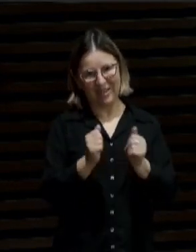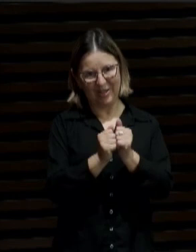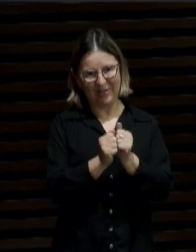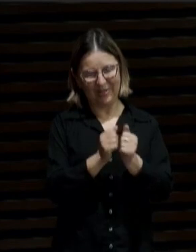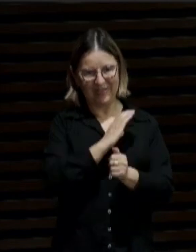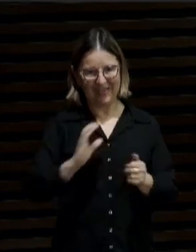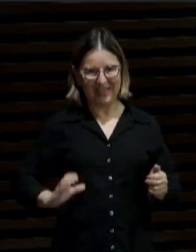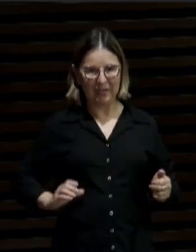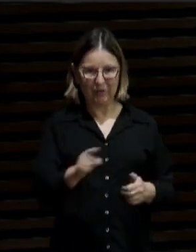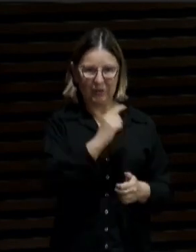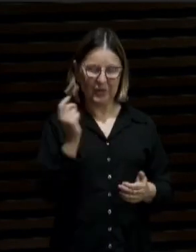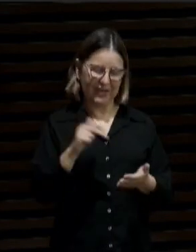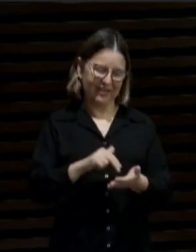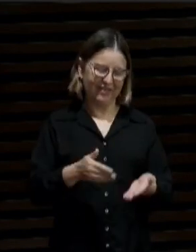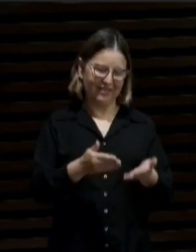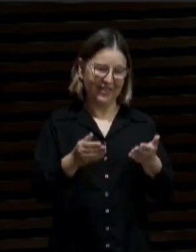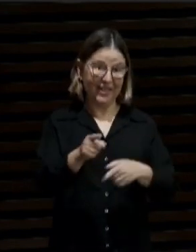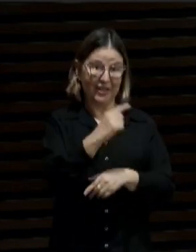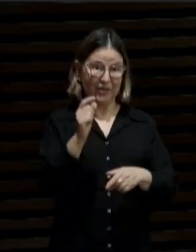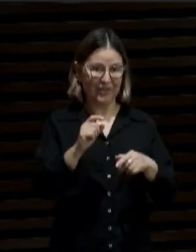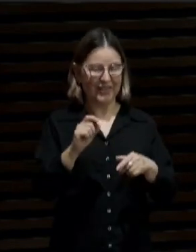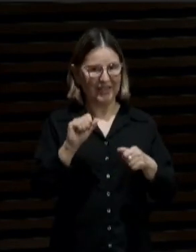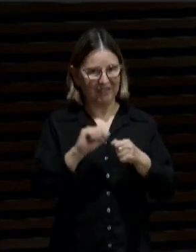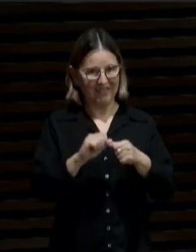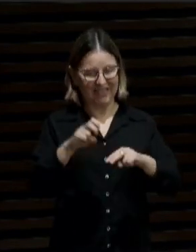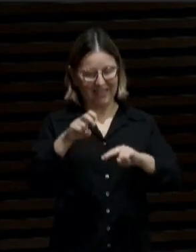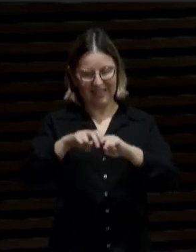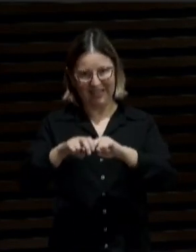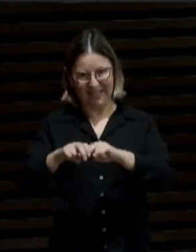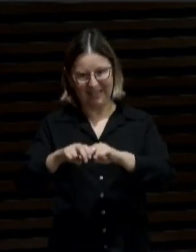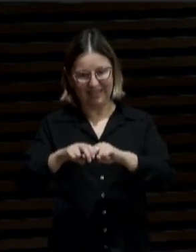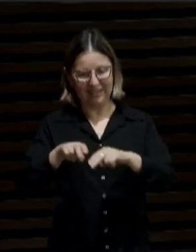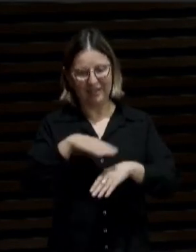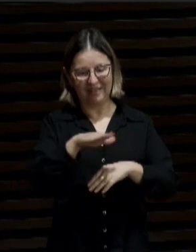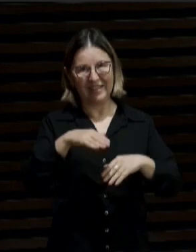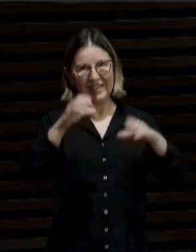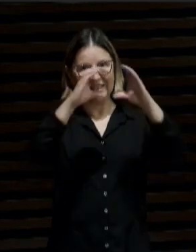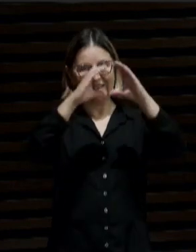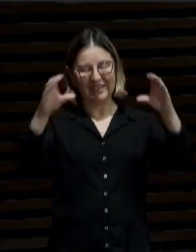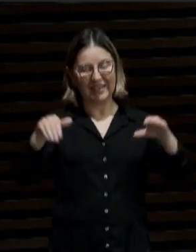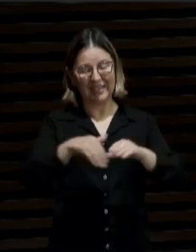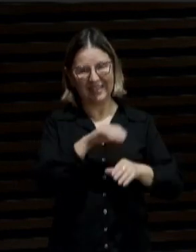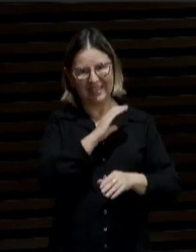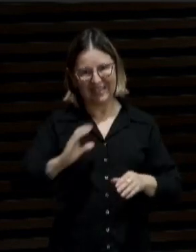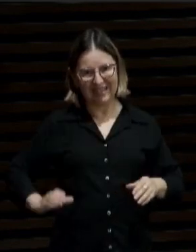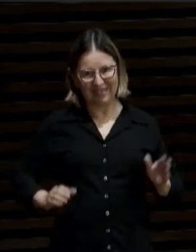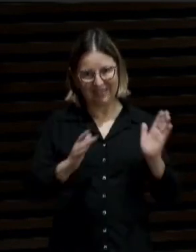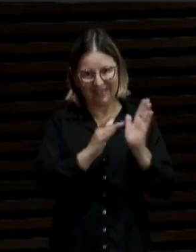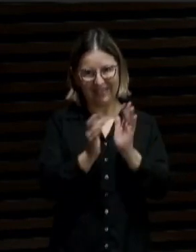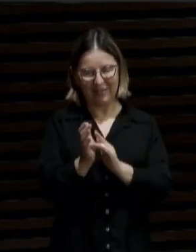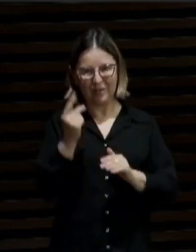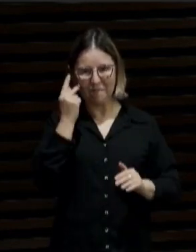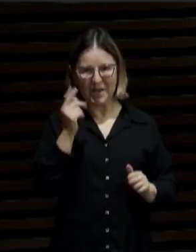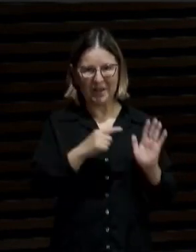fez assentar nos lugares celestiais em Cristo Jesus, para mostrar nos séculos vindouros a suprema